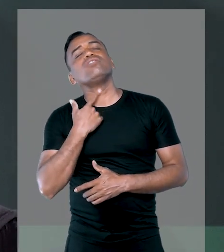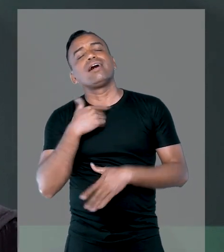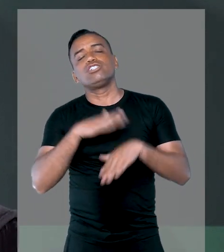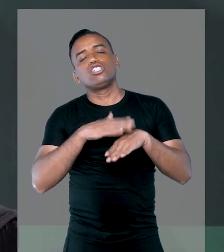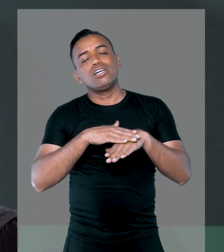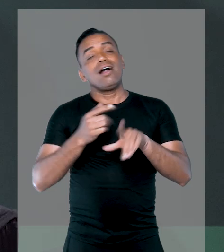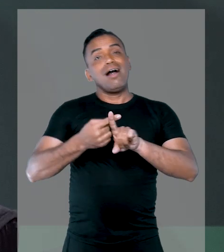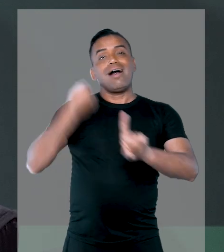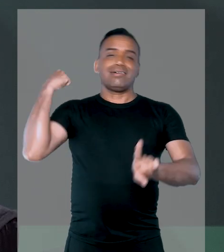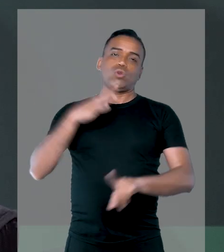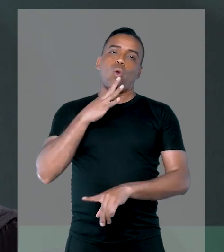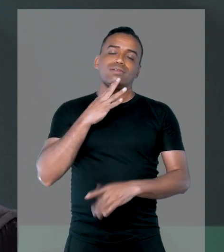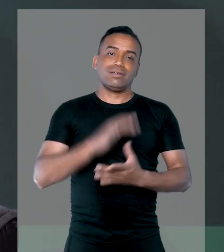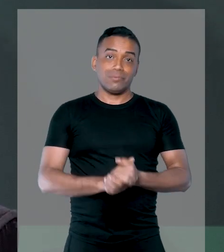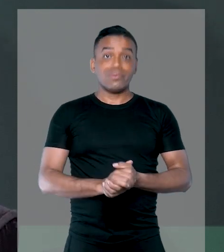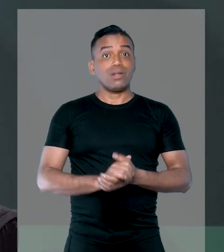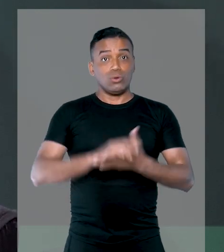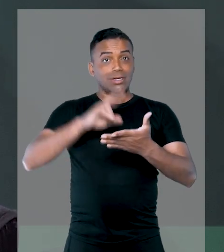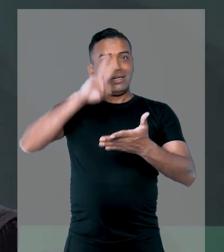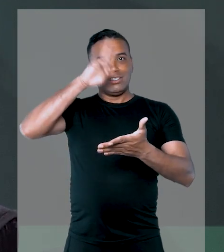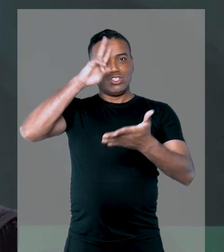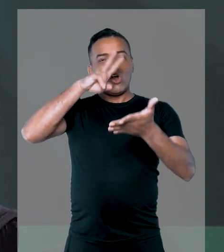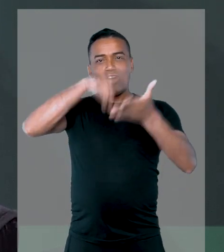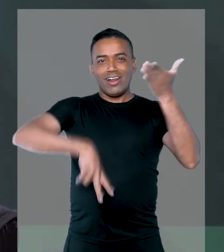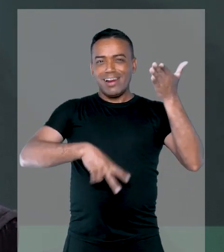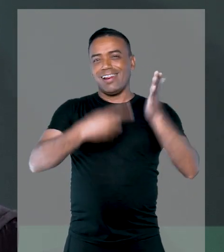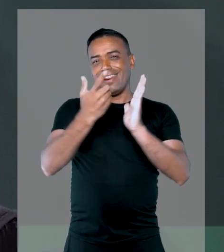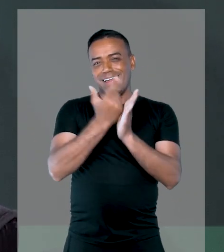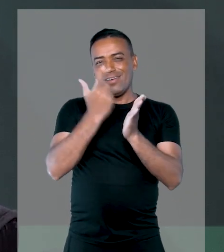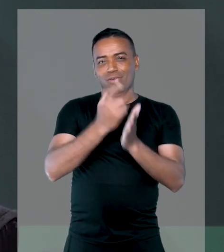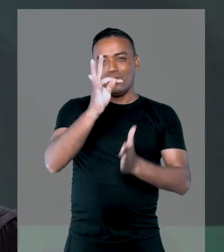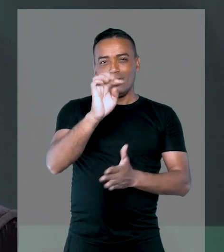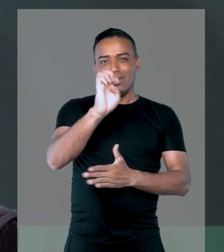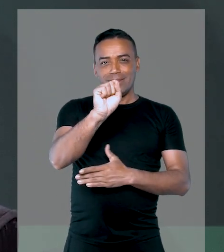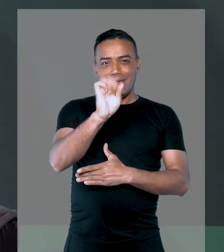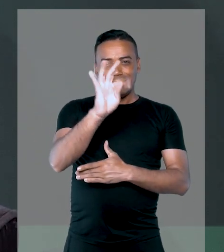ler aqui essa história do testamento, porque...